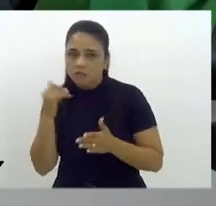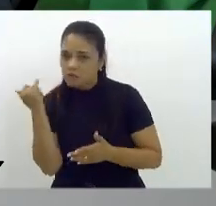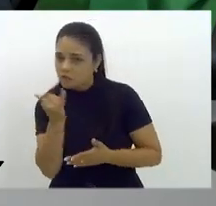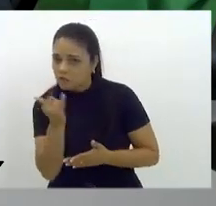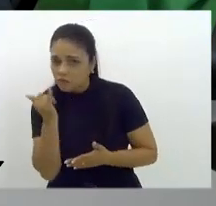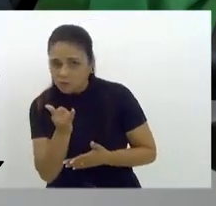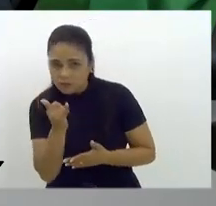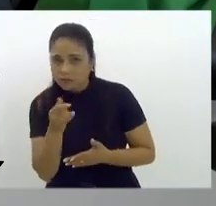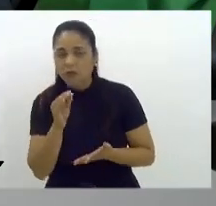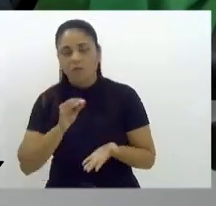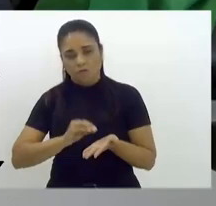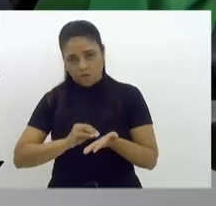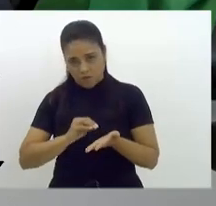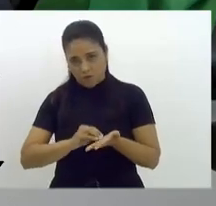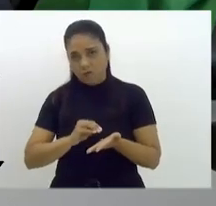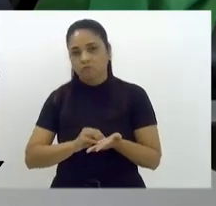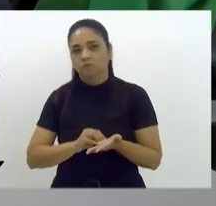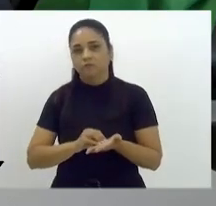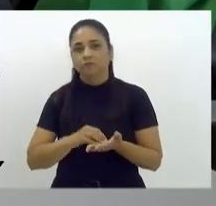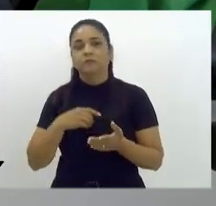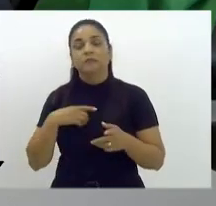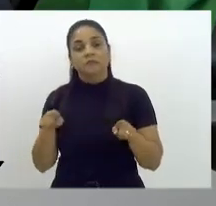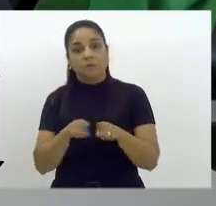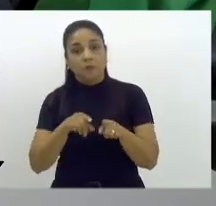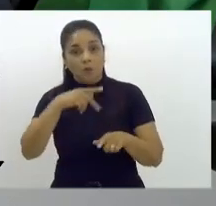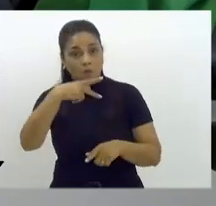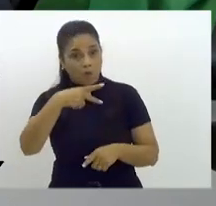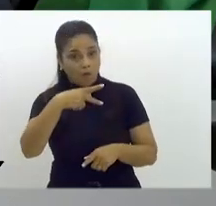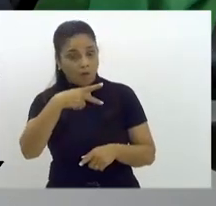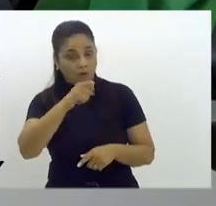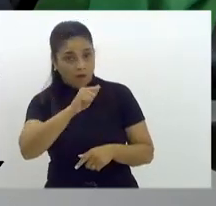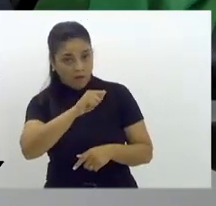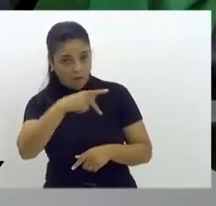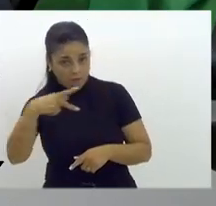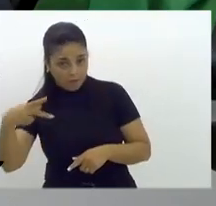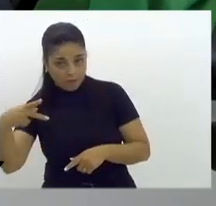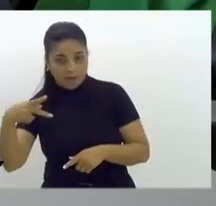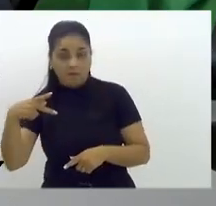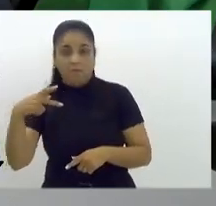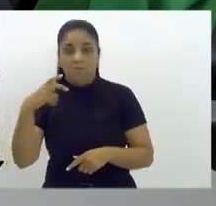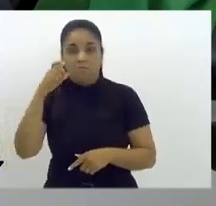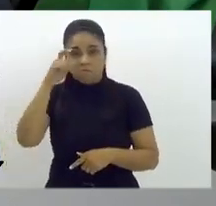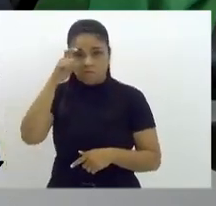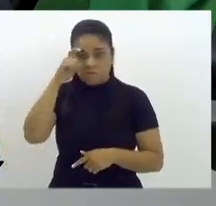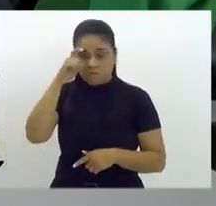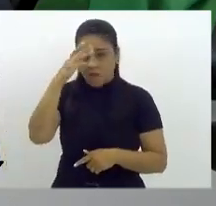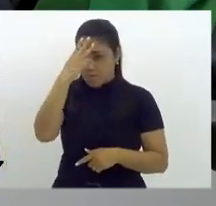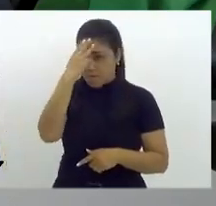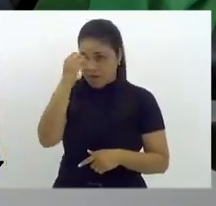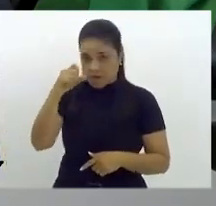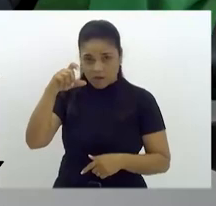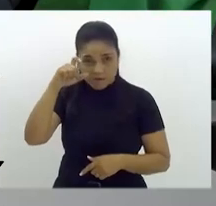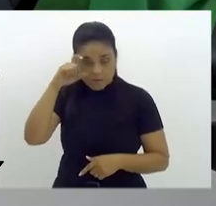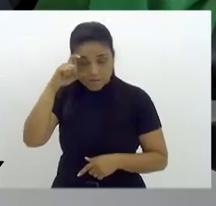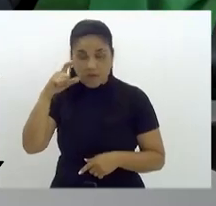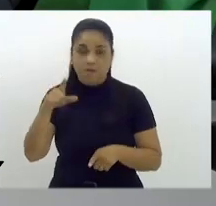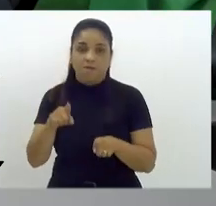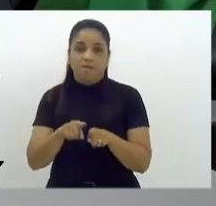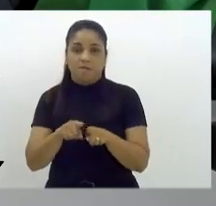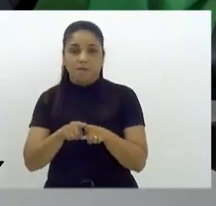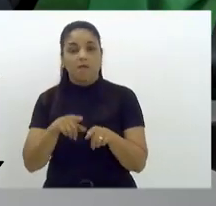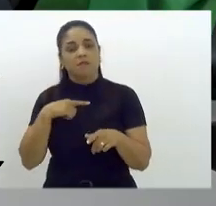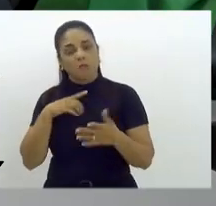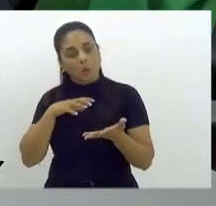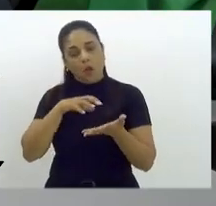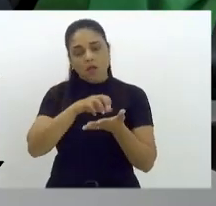inclusive é um aplicativo Maria da Penha que é um tá aí um portal para que a gente possa estar recebendo esse registro e tendo apoio aí do